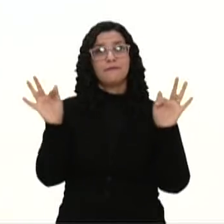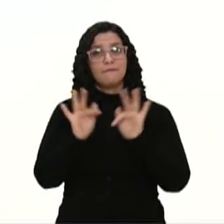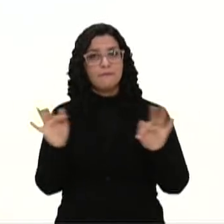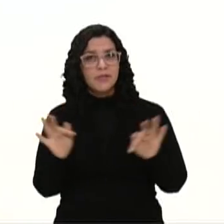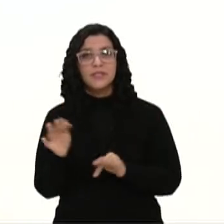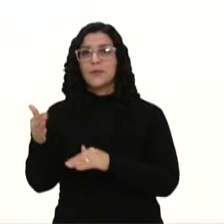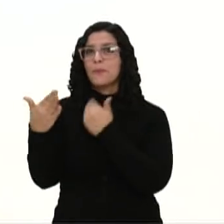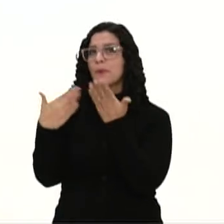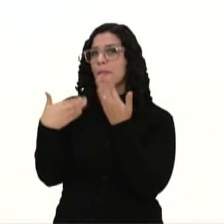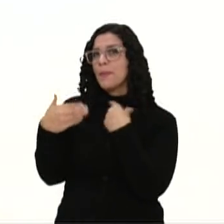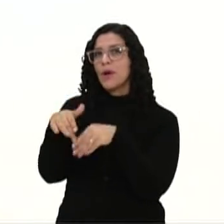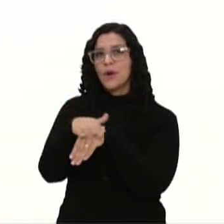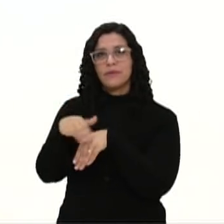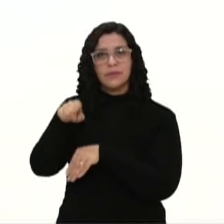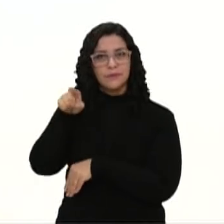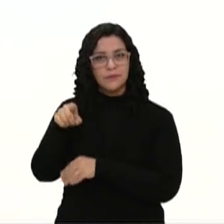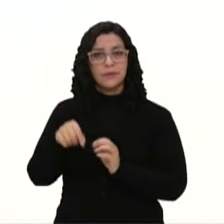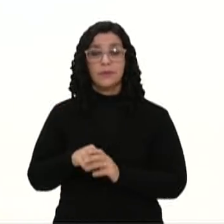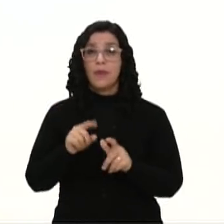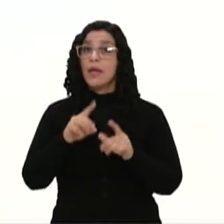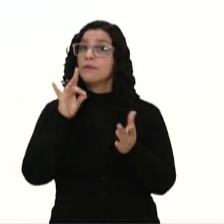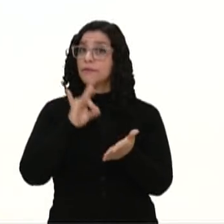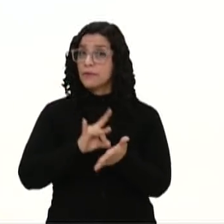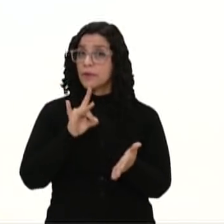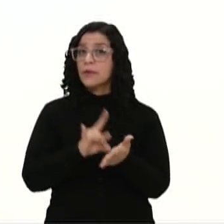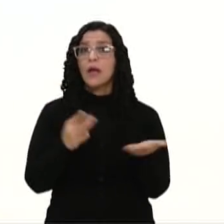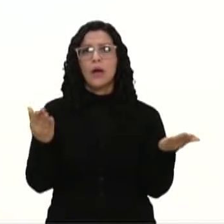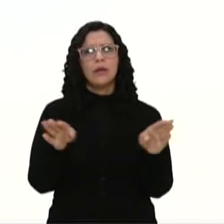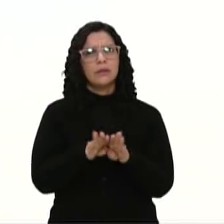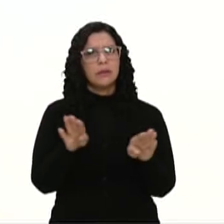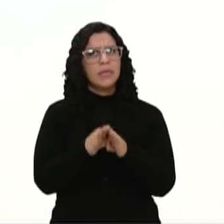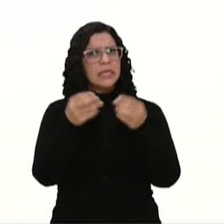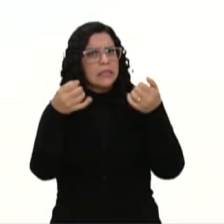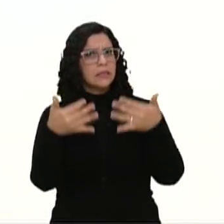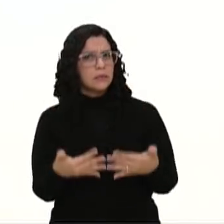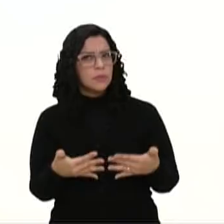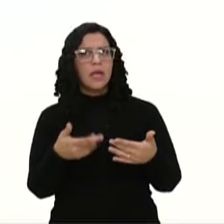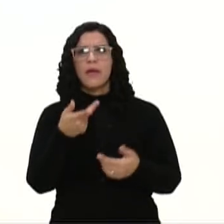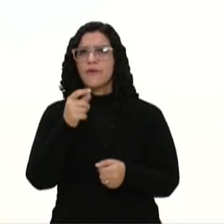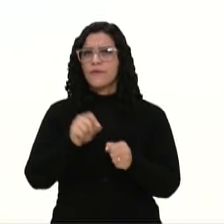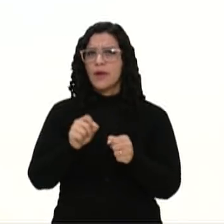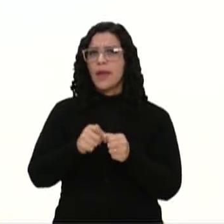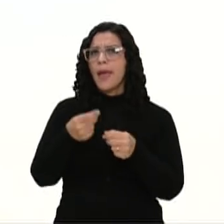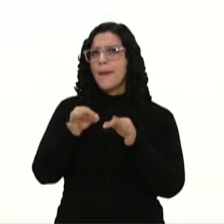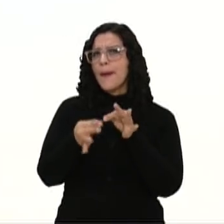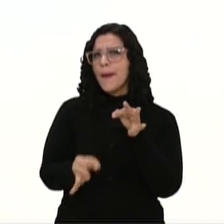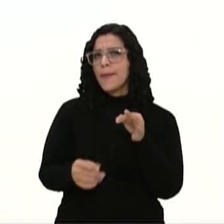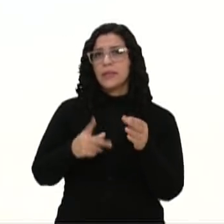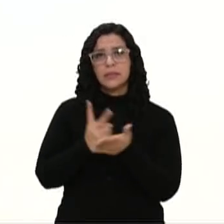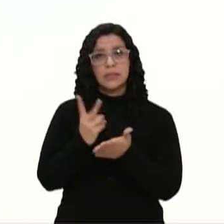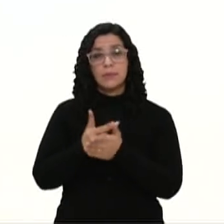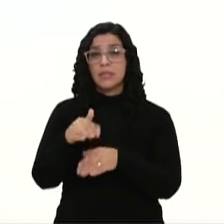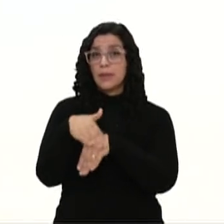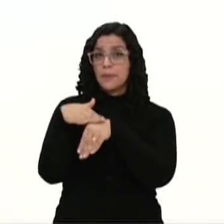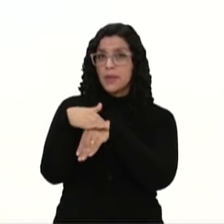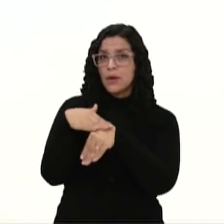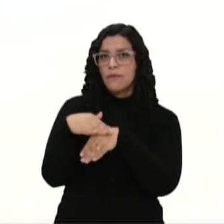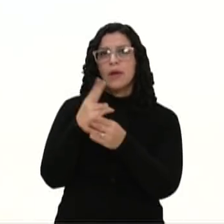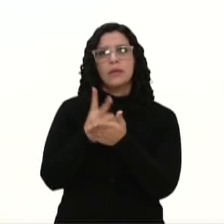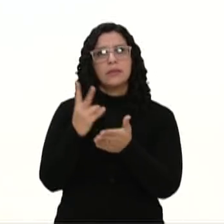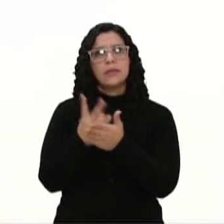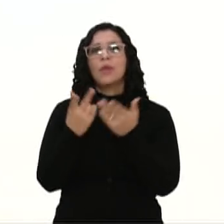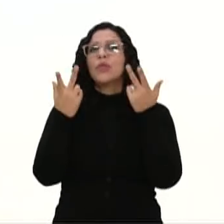ter conversado consigo. É verdade que falei o tempo todo, mas as minhas conversas